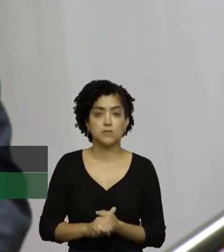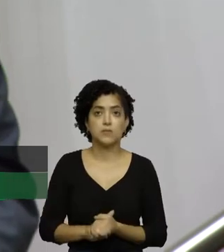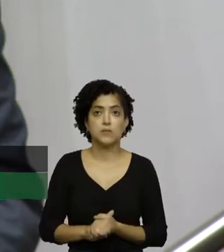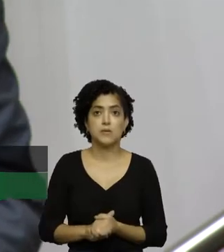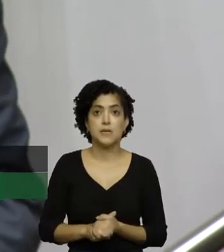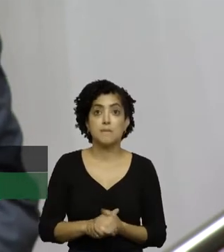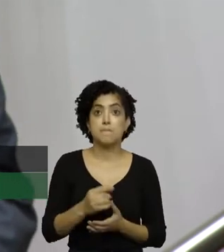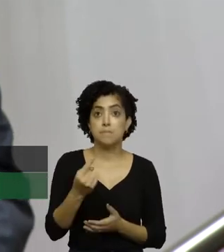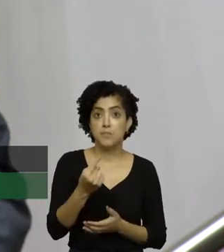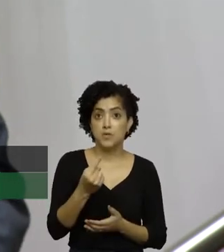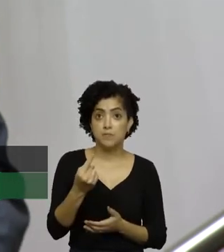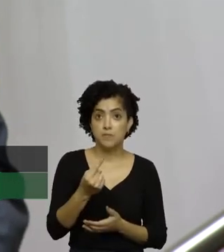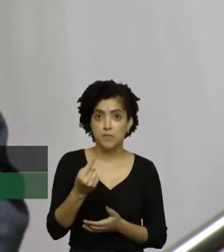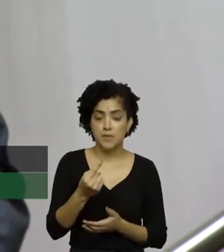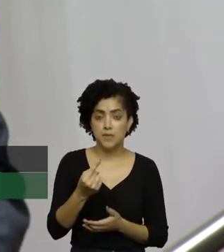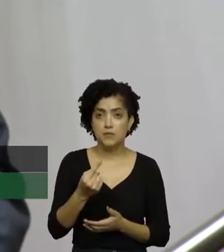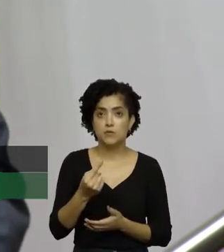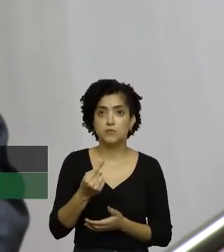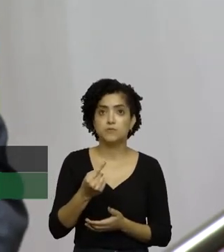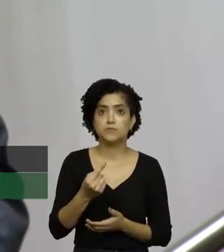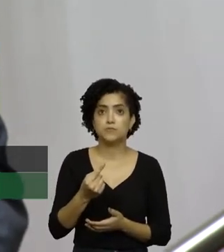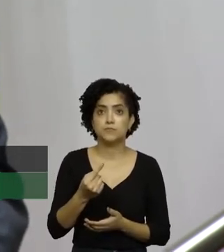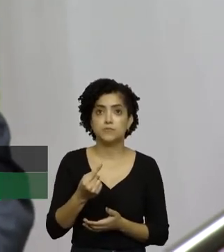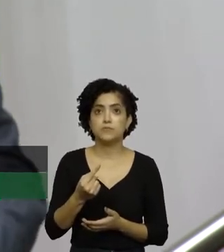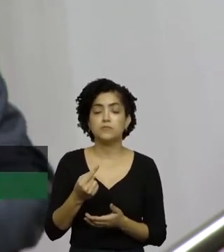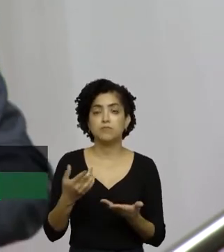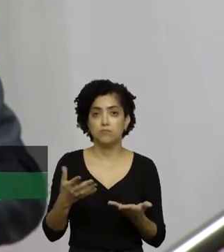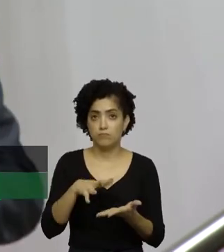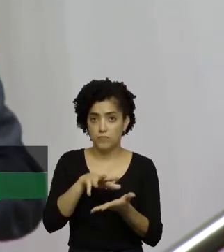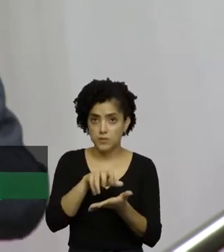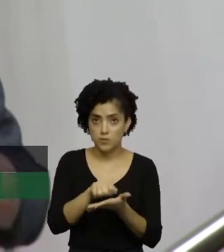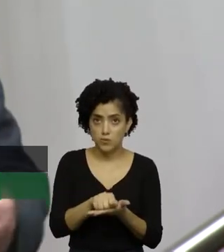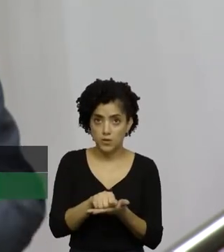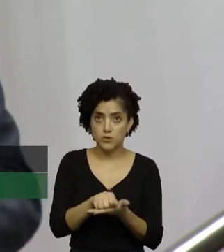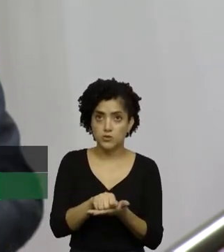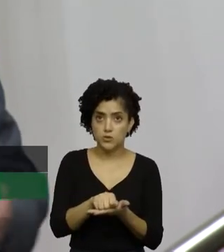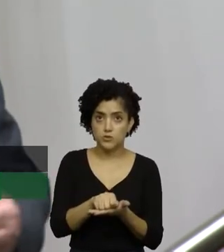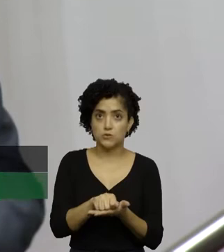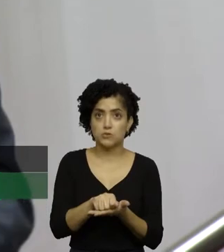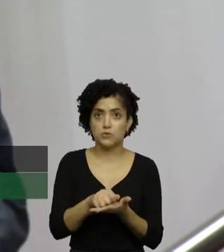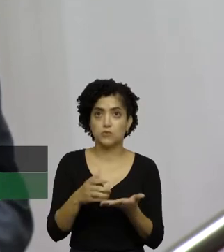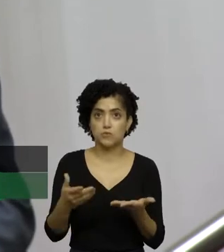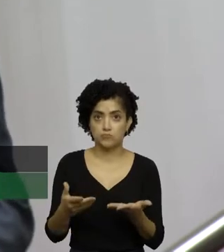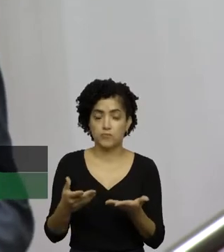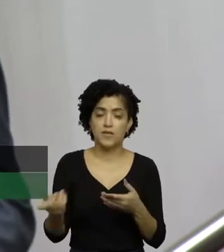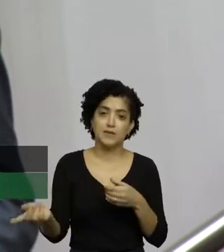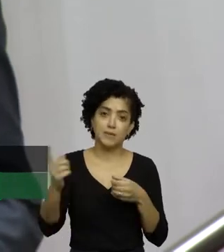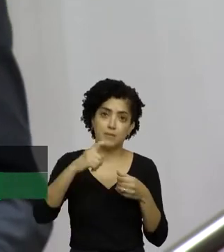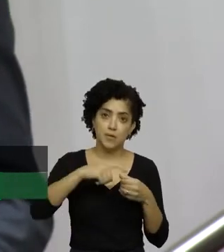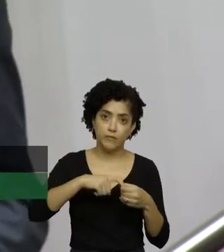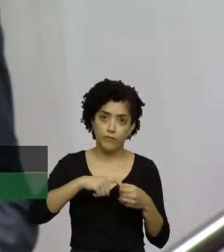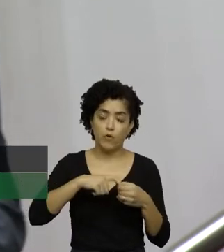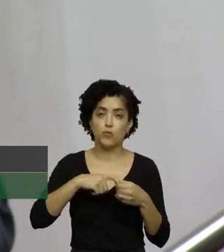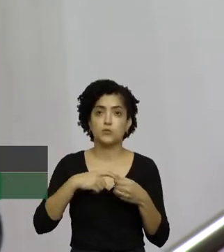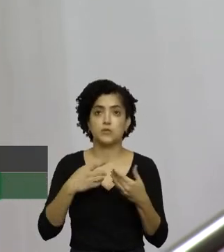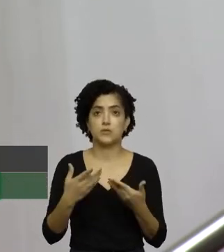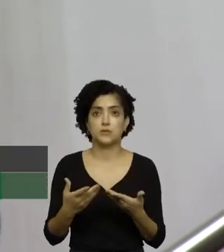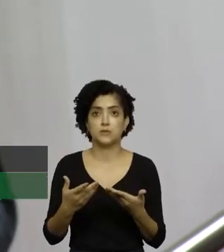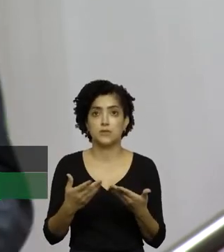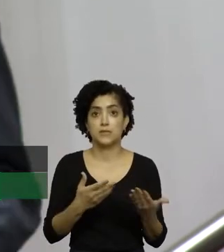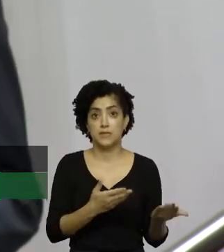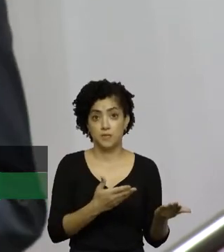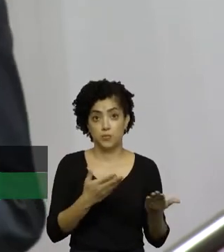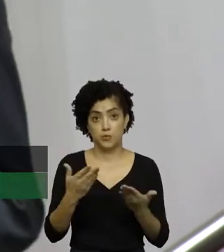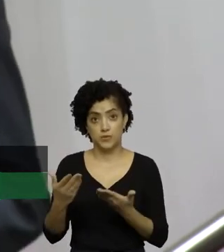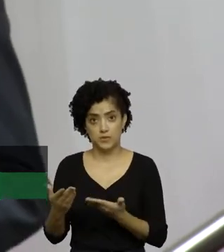primeiramente gostaria de fazer o registro do meu retorno depois que o deputado